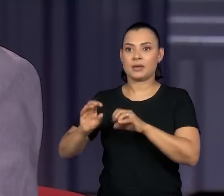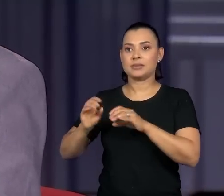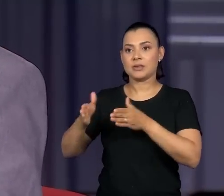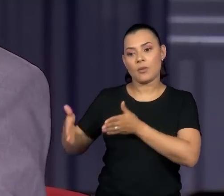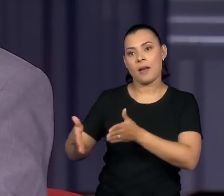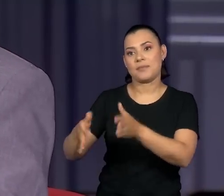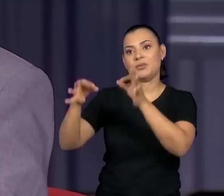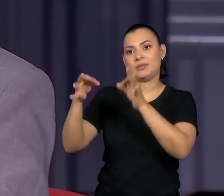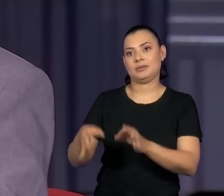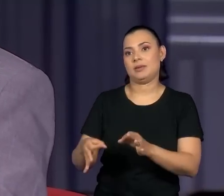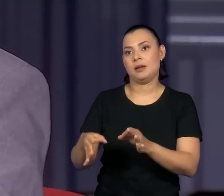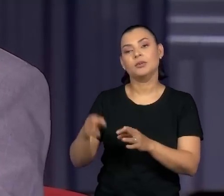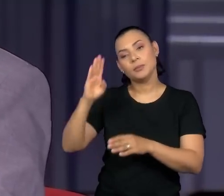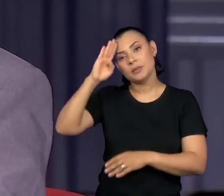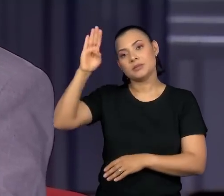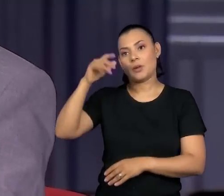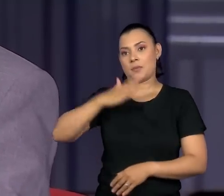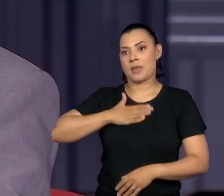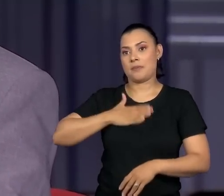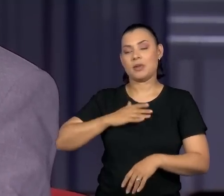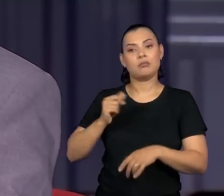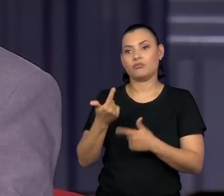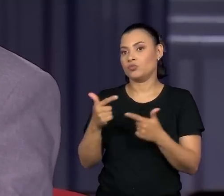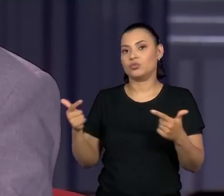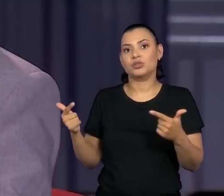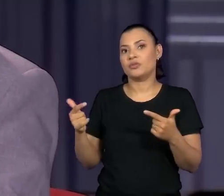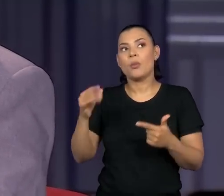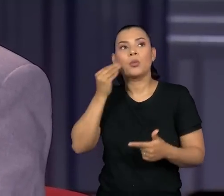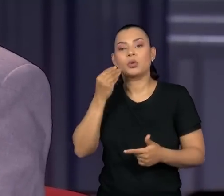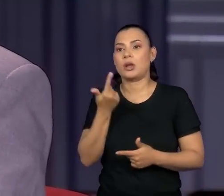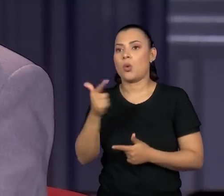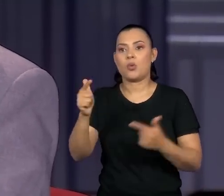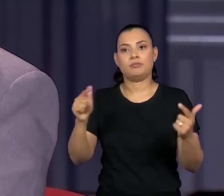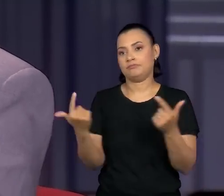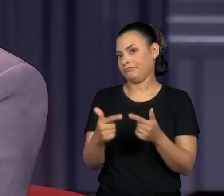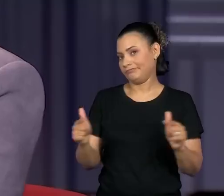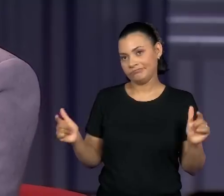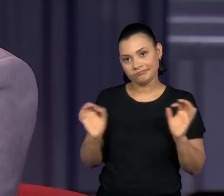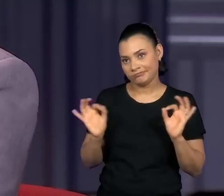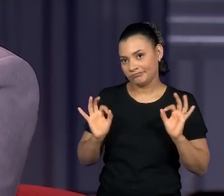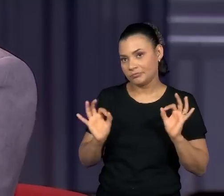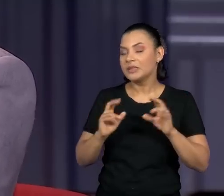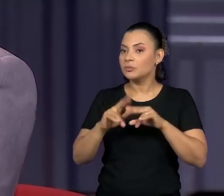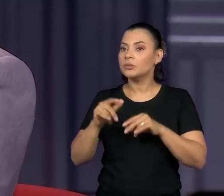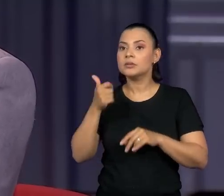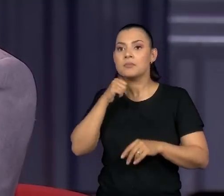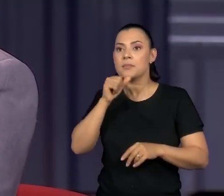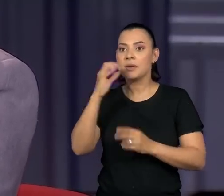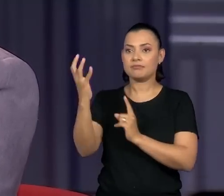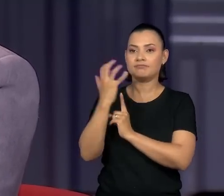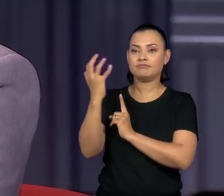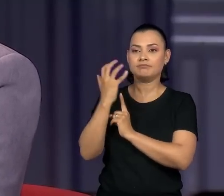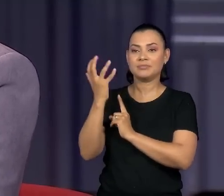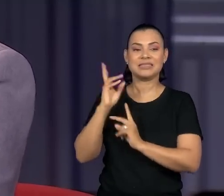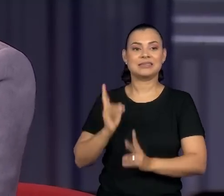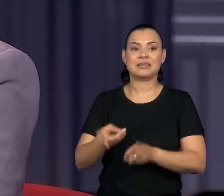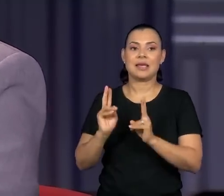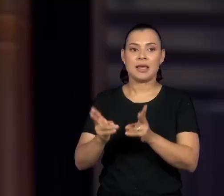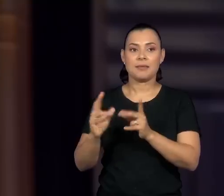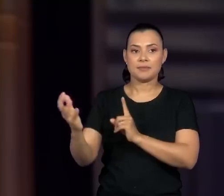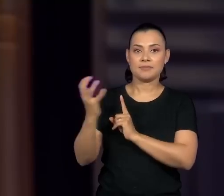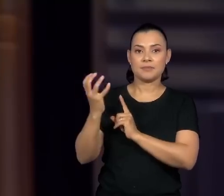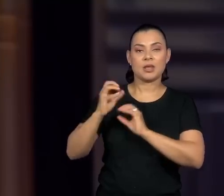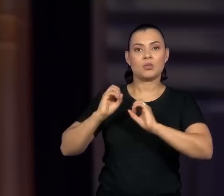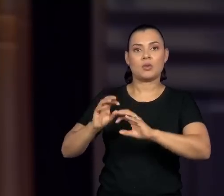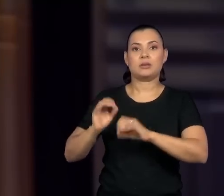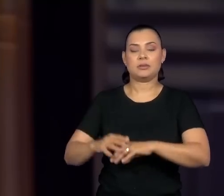caminho. Principalmente para mim, que não tive muitas oportunidades. Então ela sempre colocou isso na cabeça da gente. Seja pela